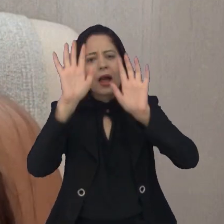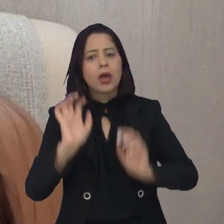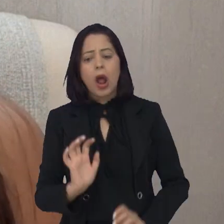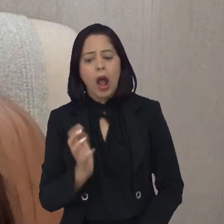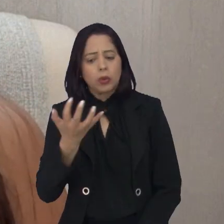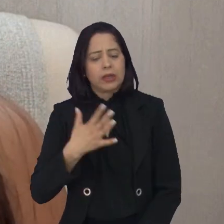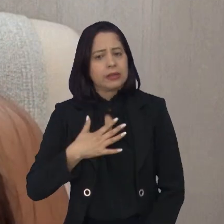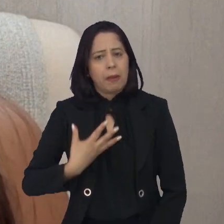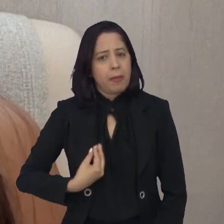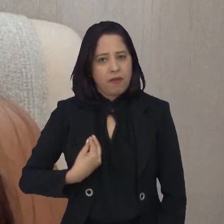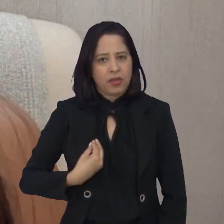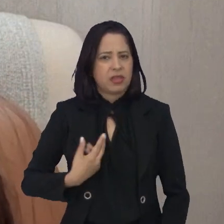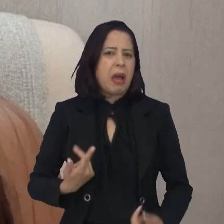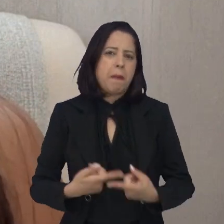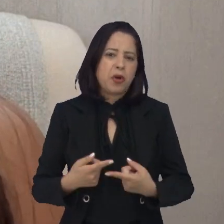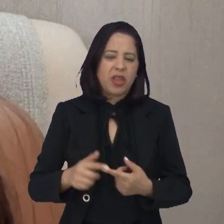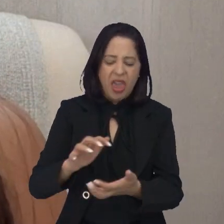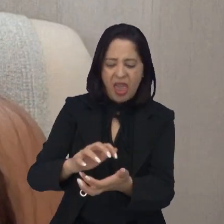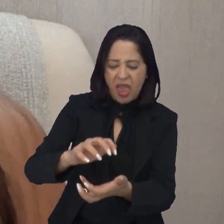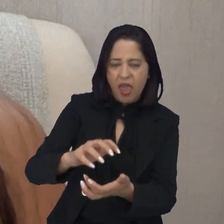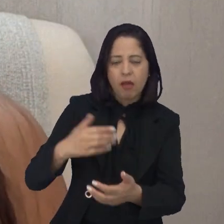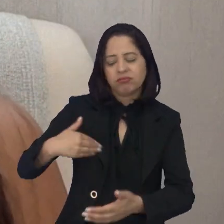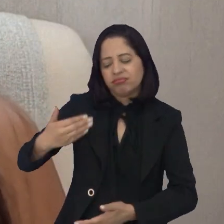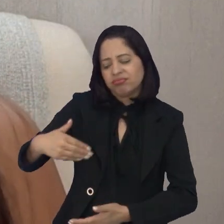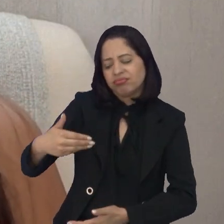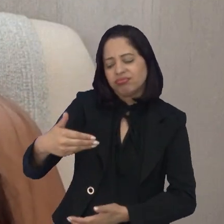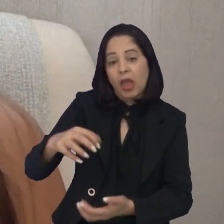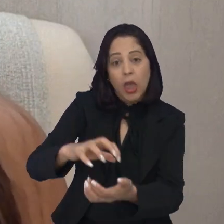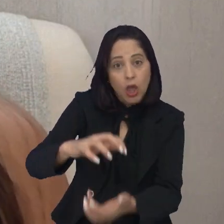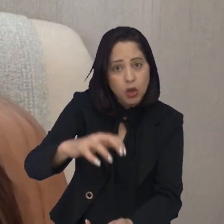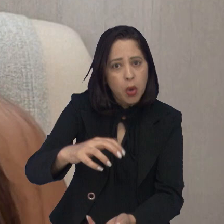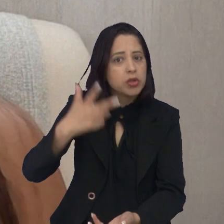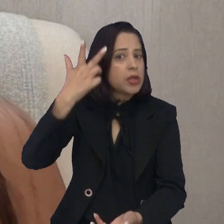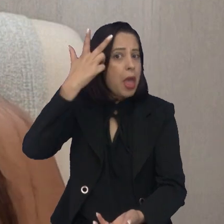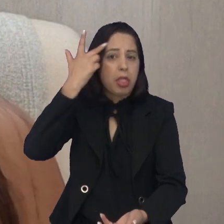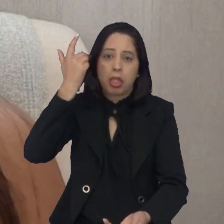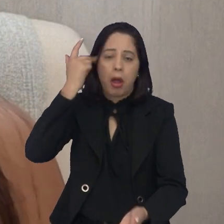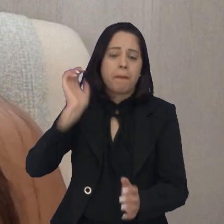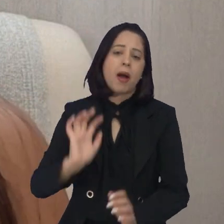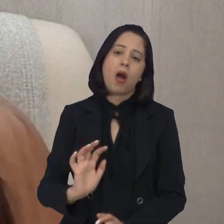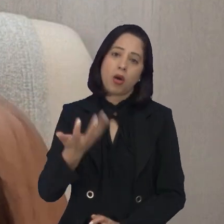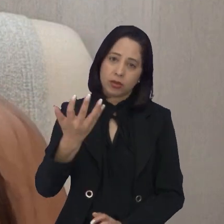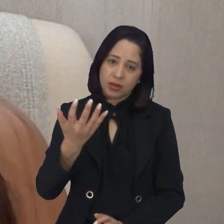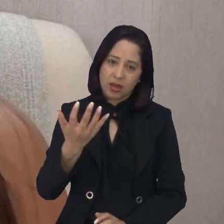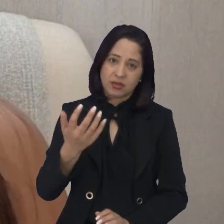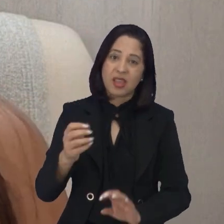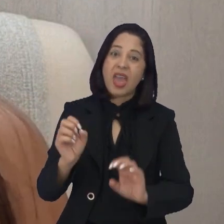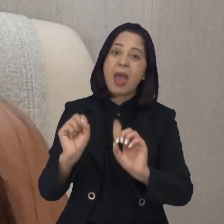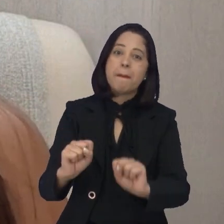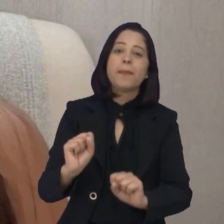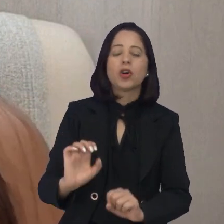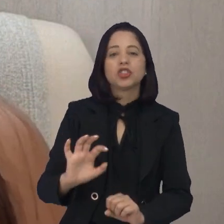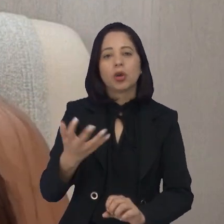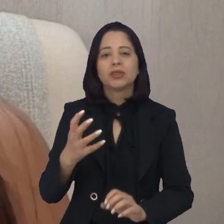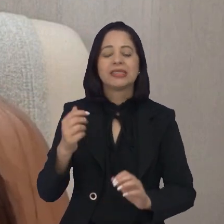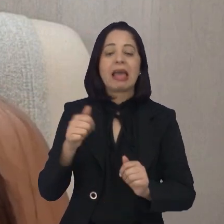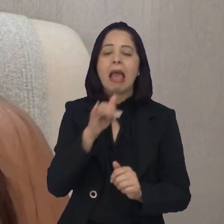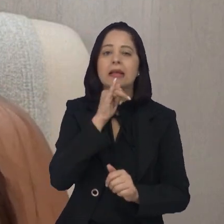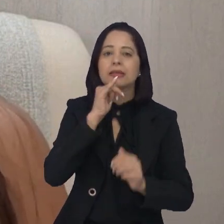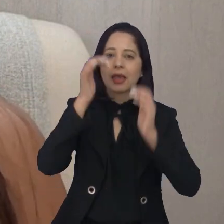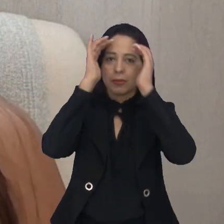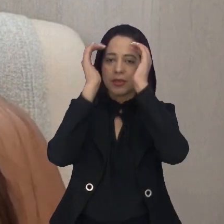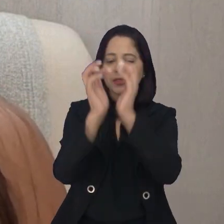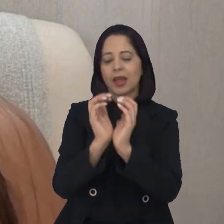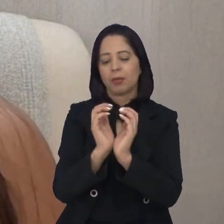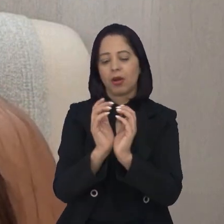Porque é natural o envelhecimento vir também, né, com alguns déficits, com algumas lentidões. Então, assim, se perceber.